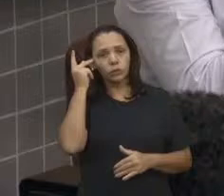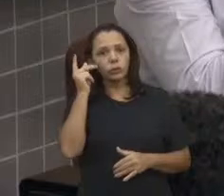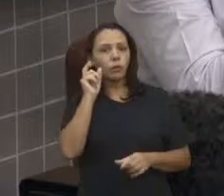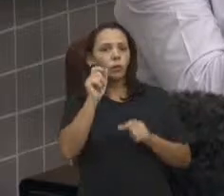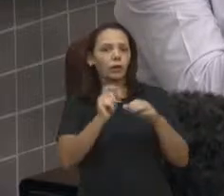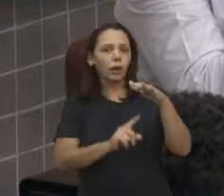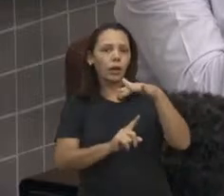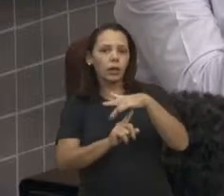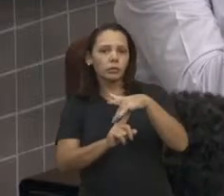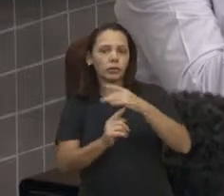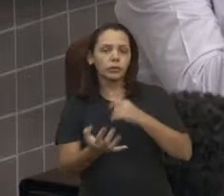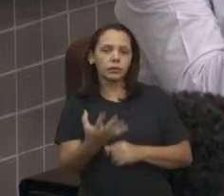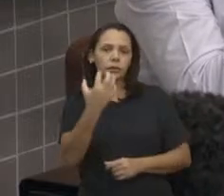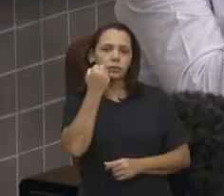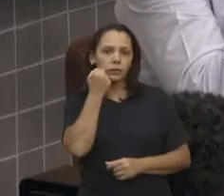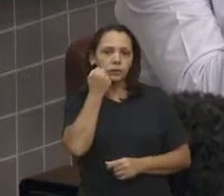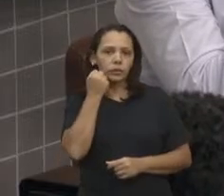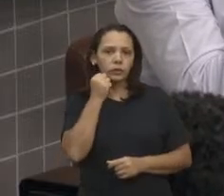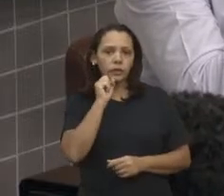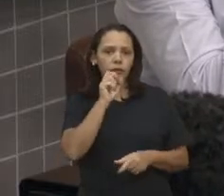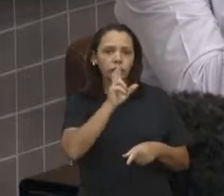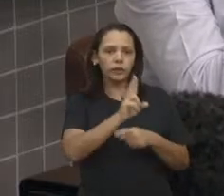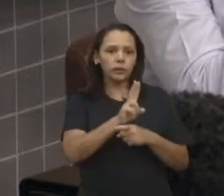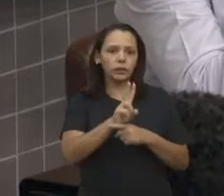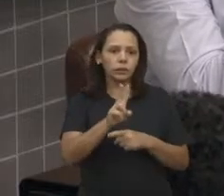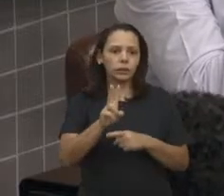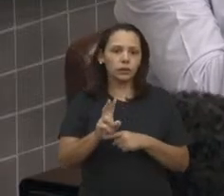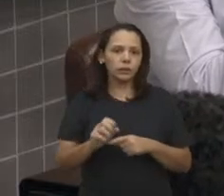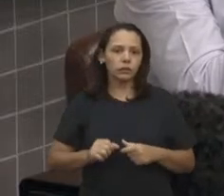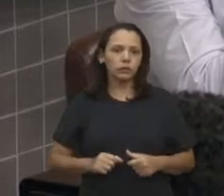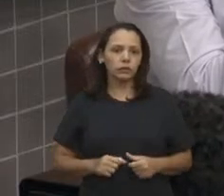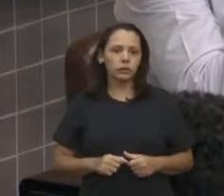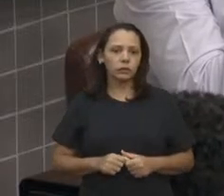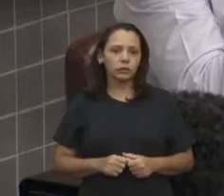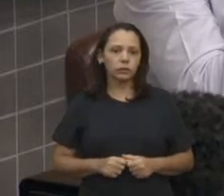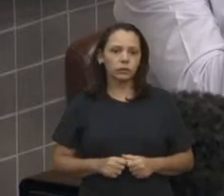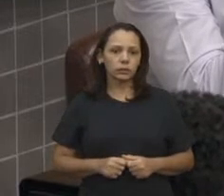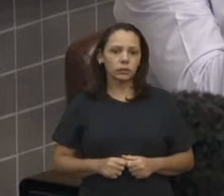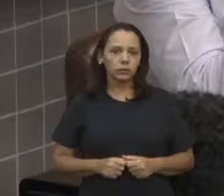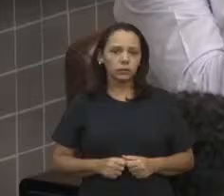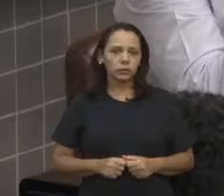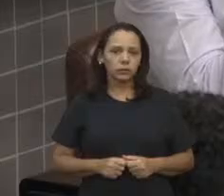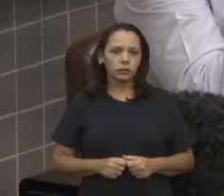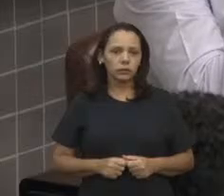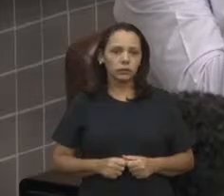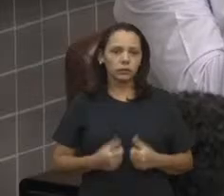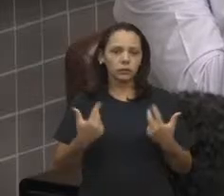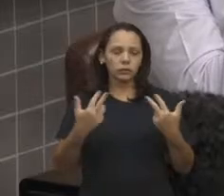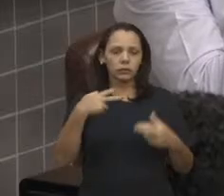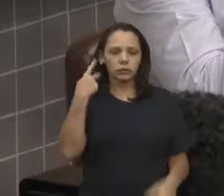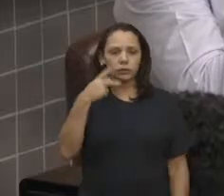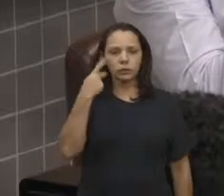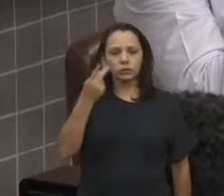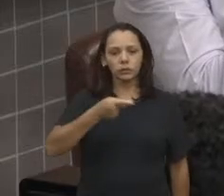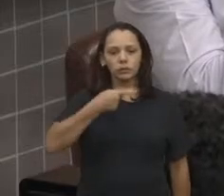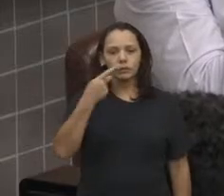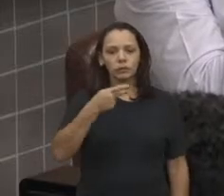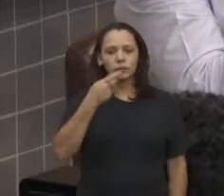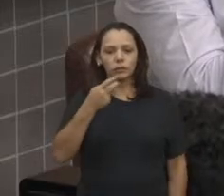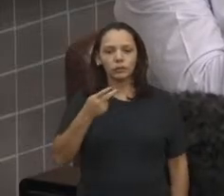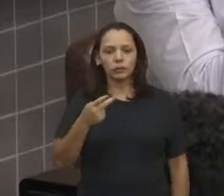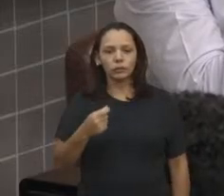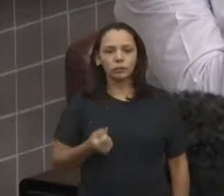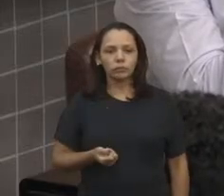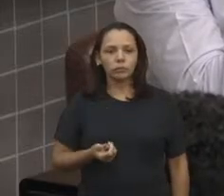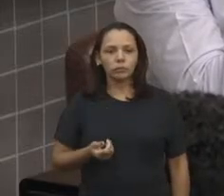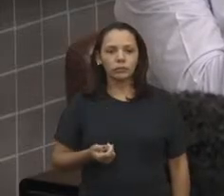as suas praças, cuidar delas, como diz o nobre vereador. Assim, talvez tenhamos consciência